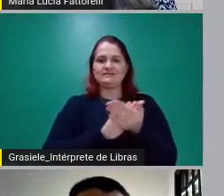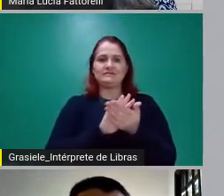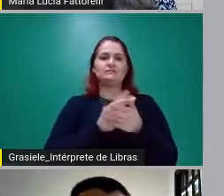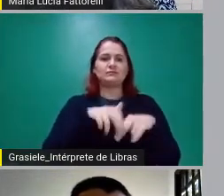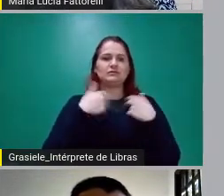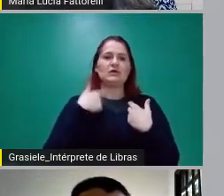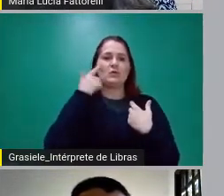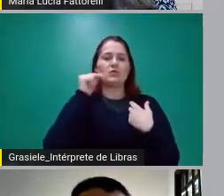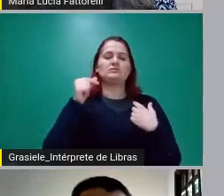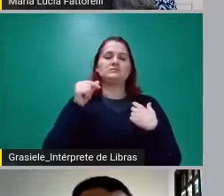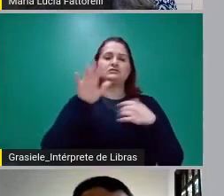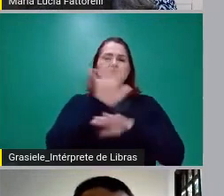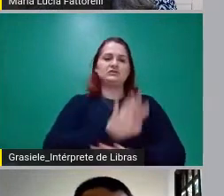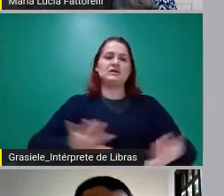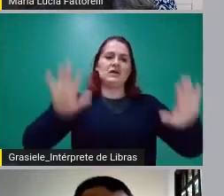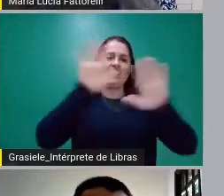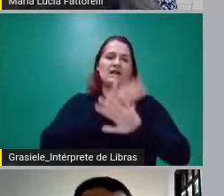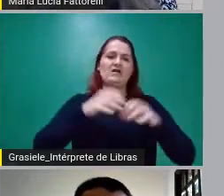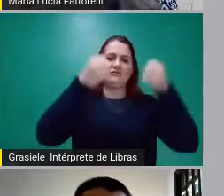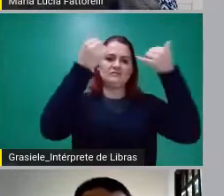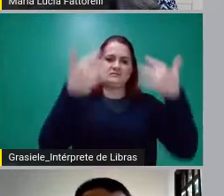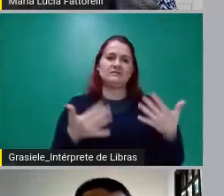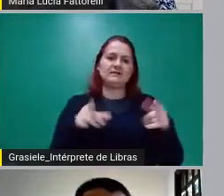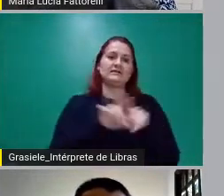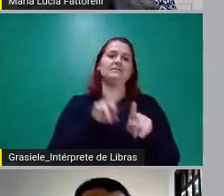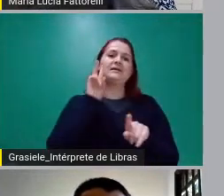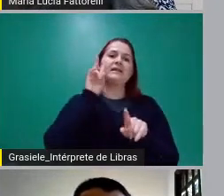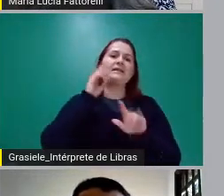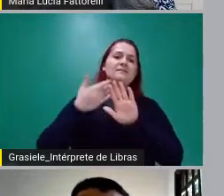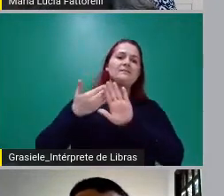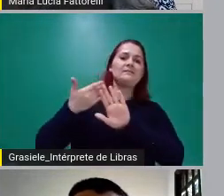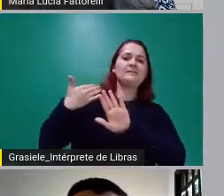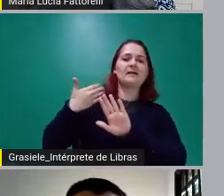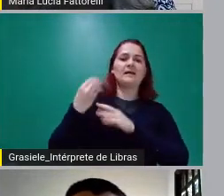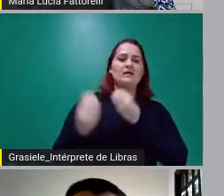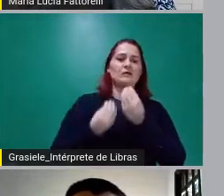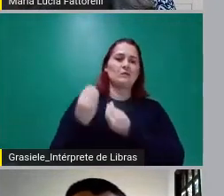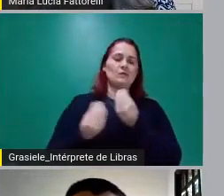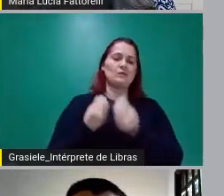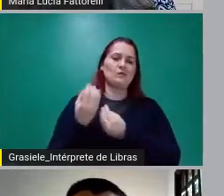dar um panorama geral e rememorar de novo, por último,